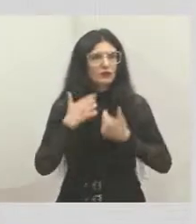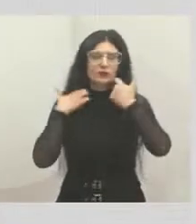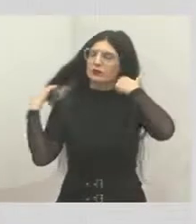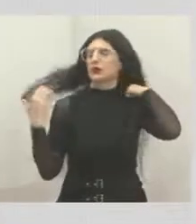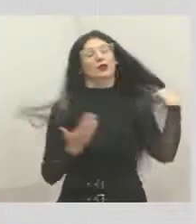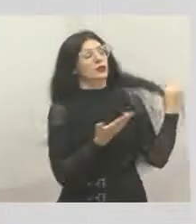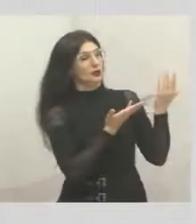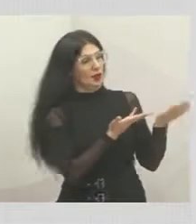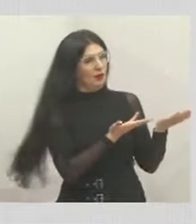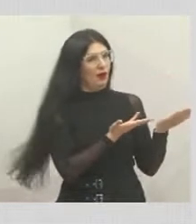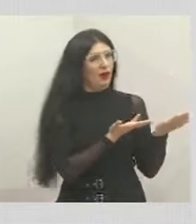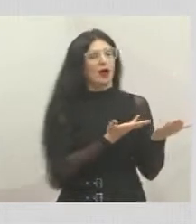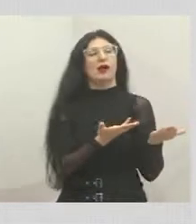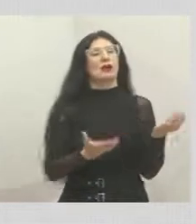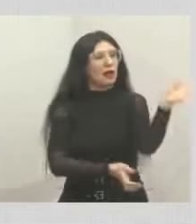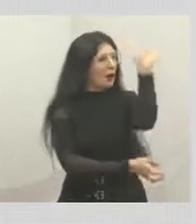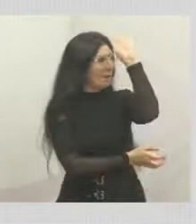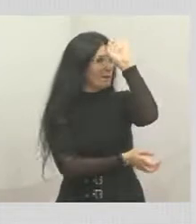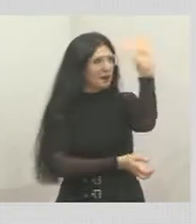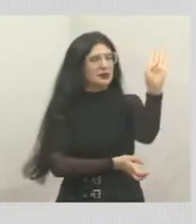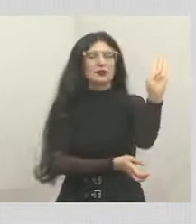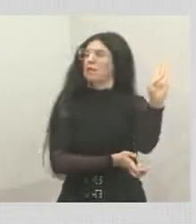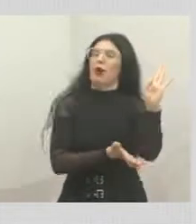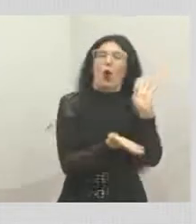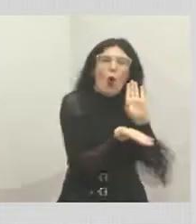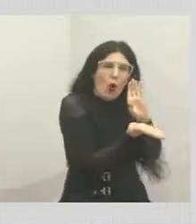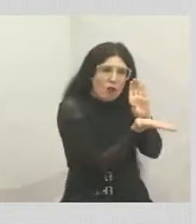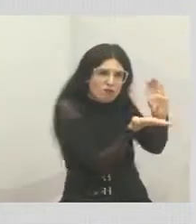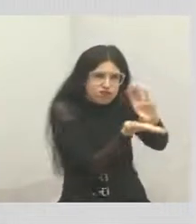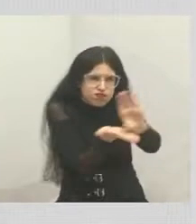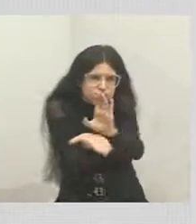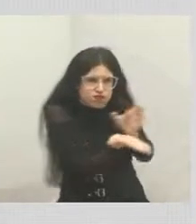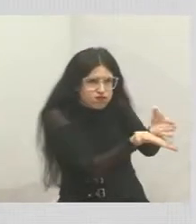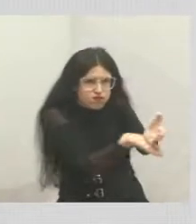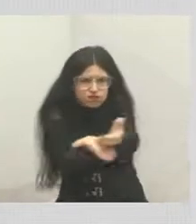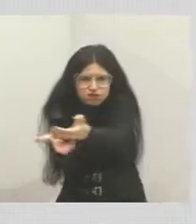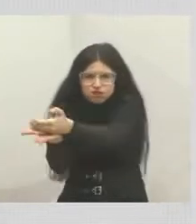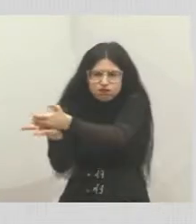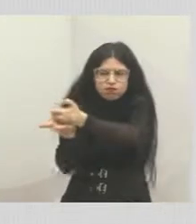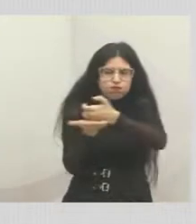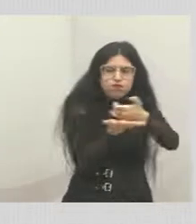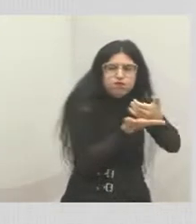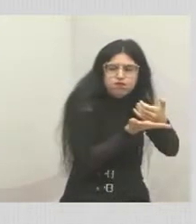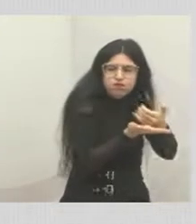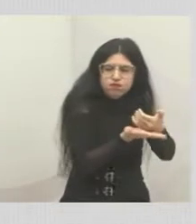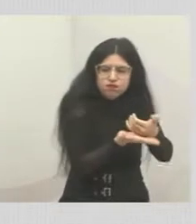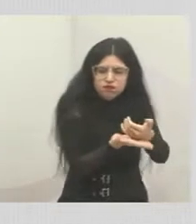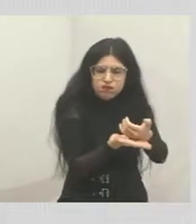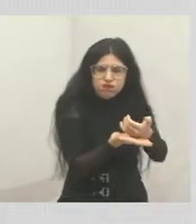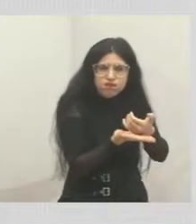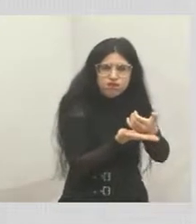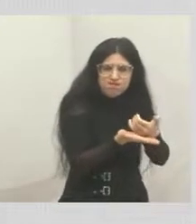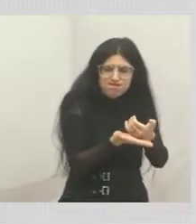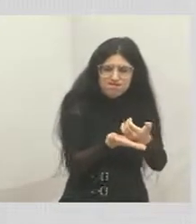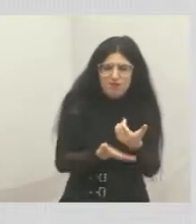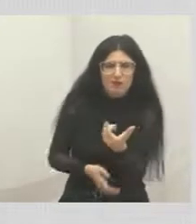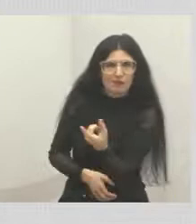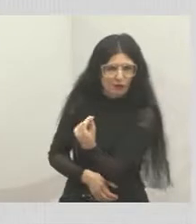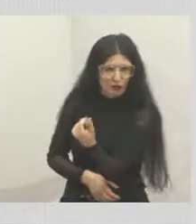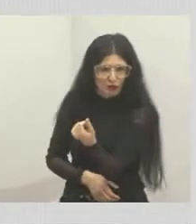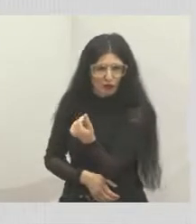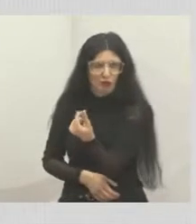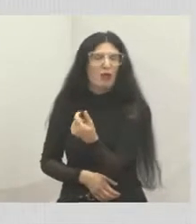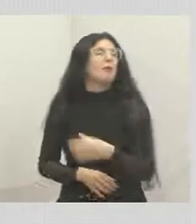Aqui colocamos as principais receitas do município para verificarmos como foi a variação nesse